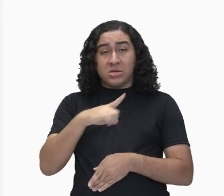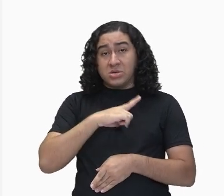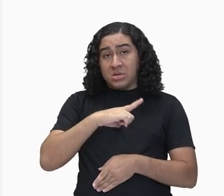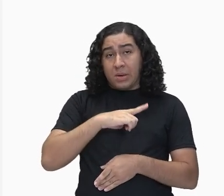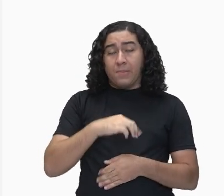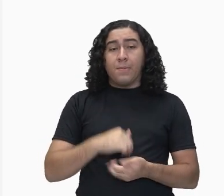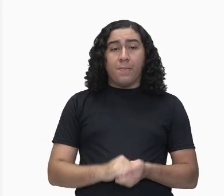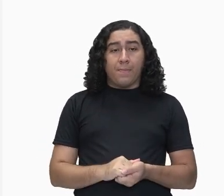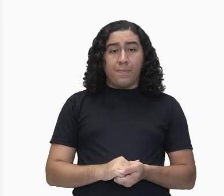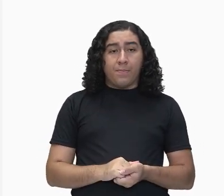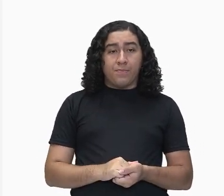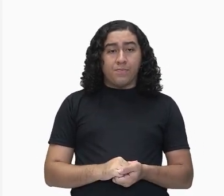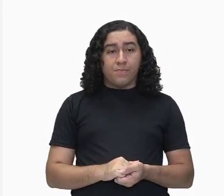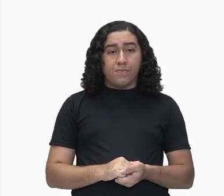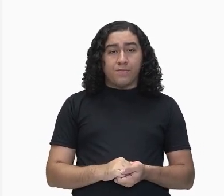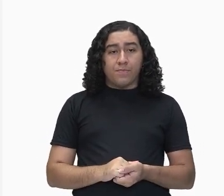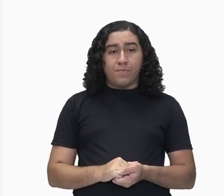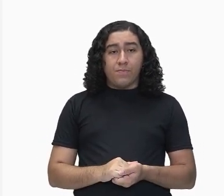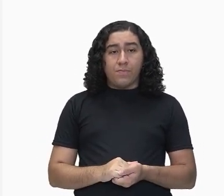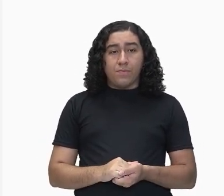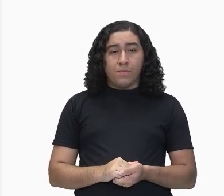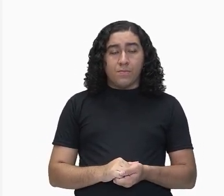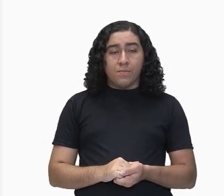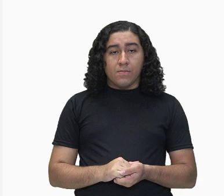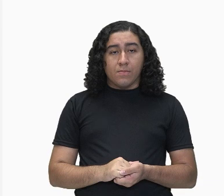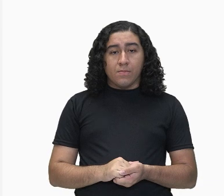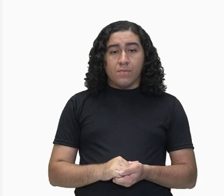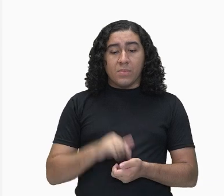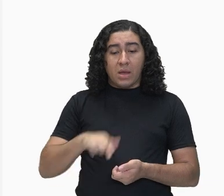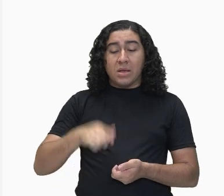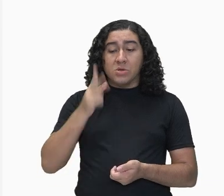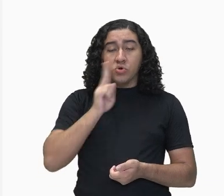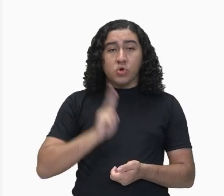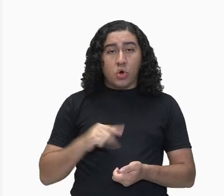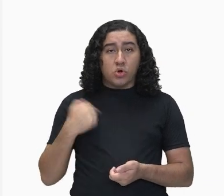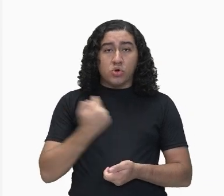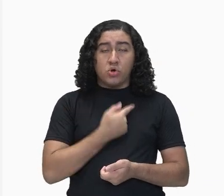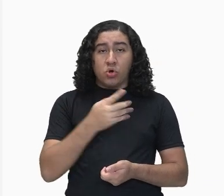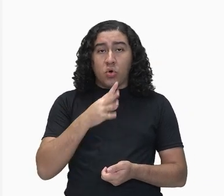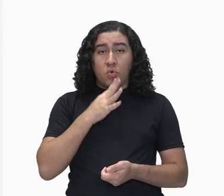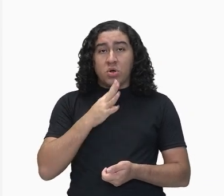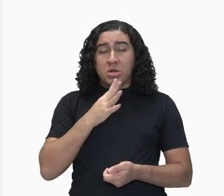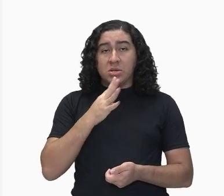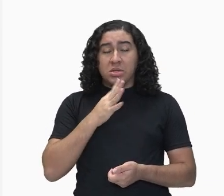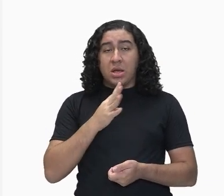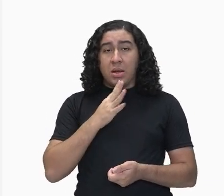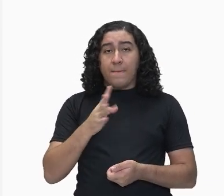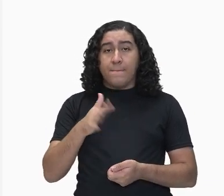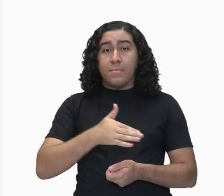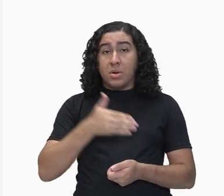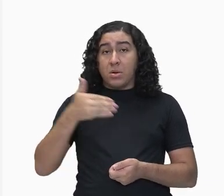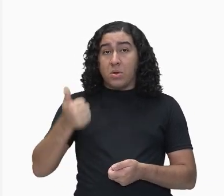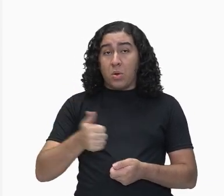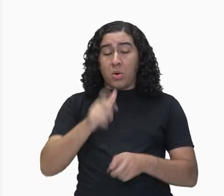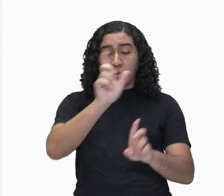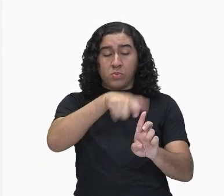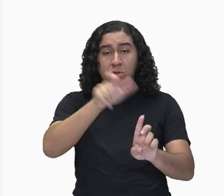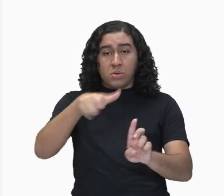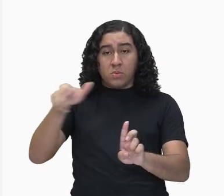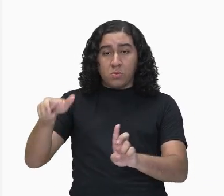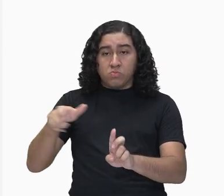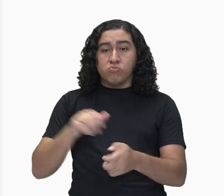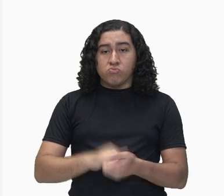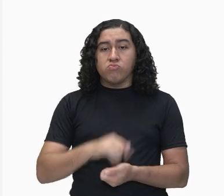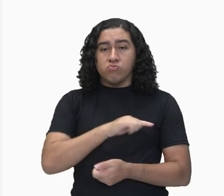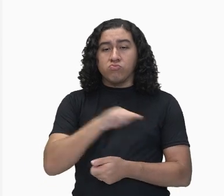eles. Então, essas histórias a gente já vai conhecer um pouquinho desses personagens, né? Vocês vão